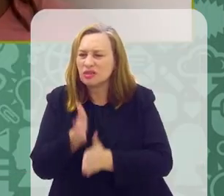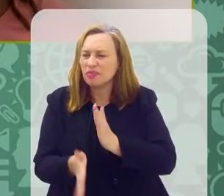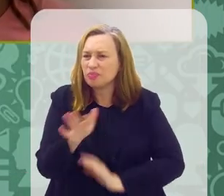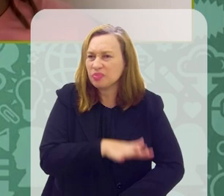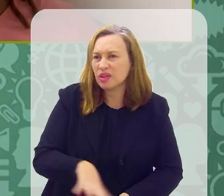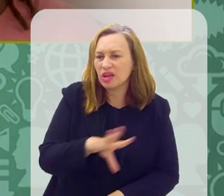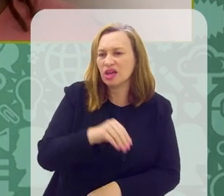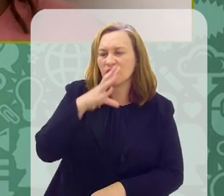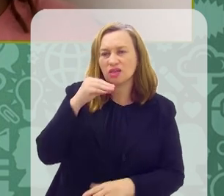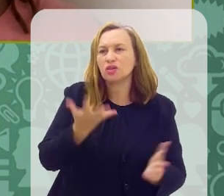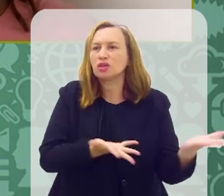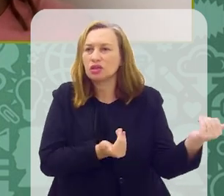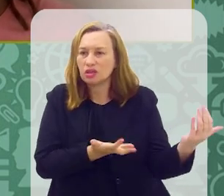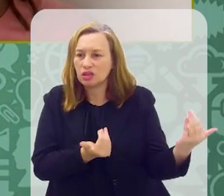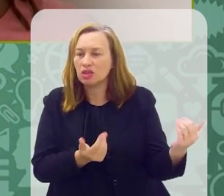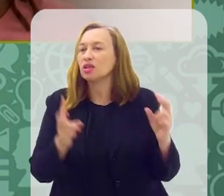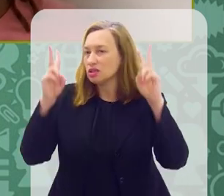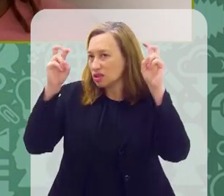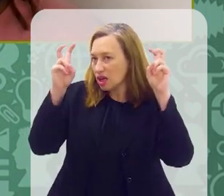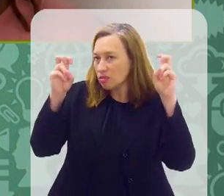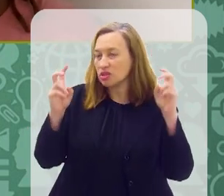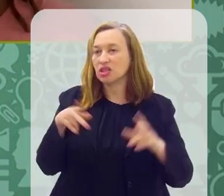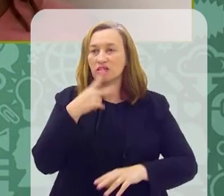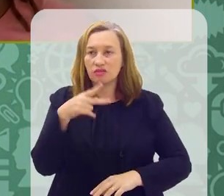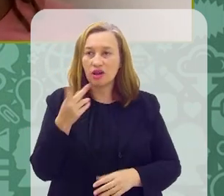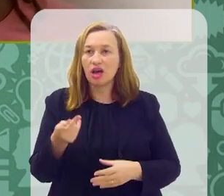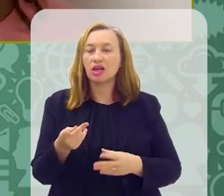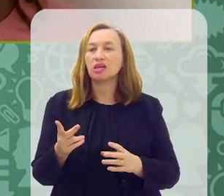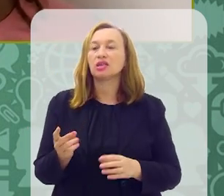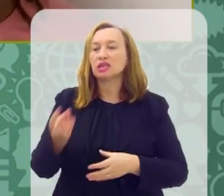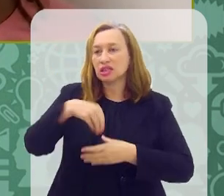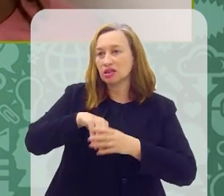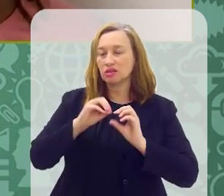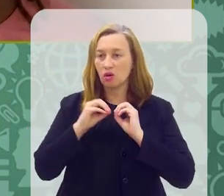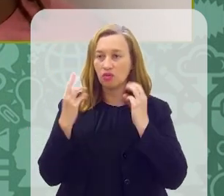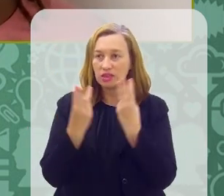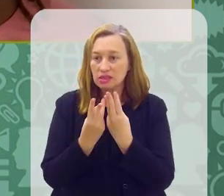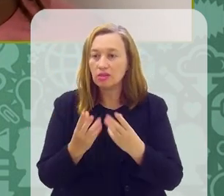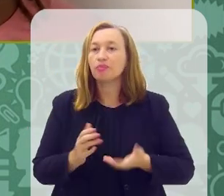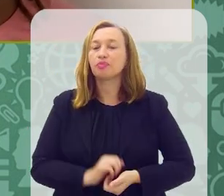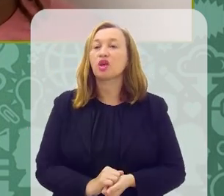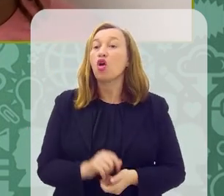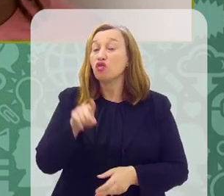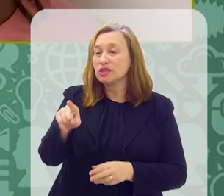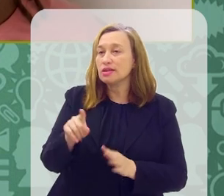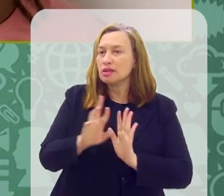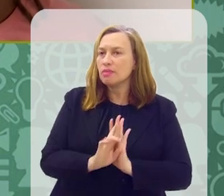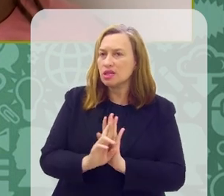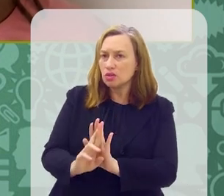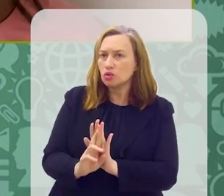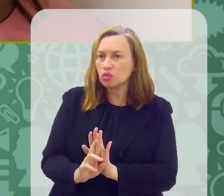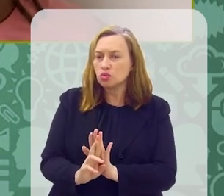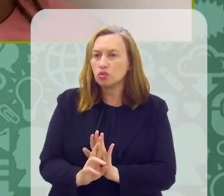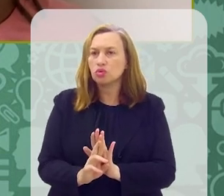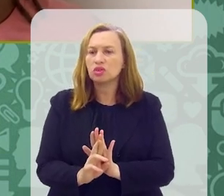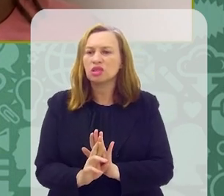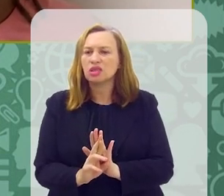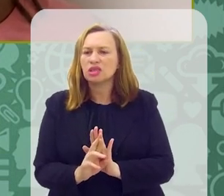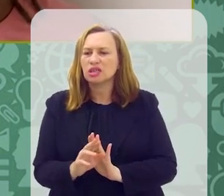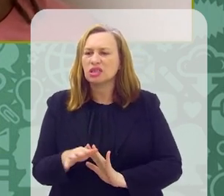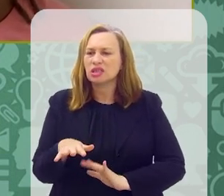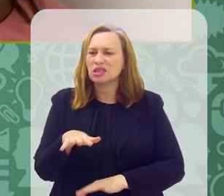da adolescência. Então, esses são alguns dos temas que a gente aborda dentro dessa oficina. Você se apresentou recentemente na